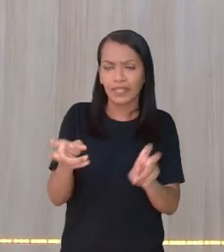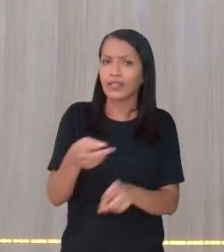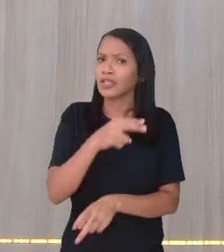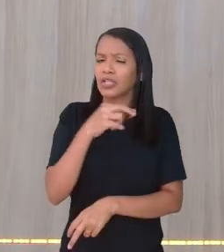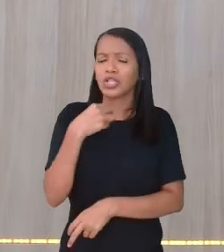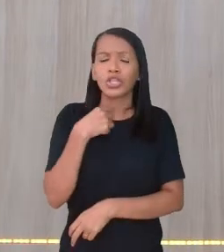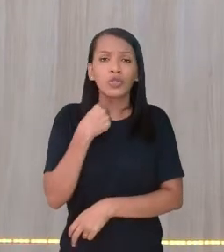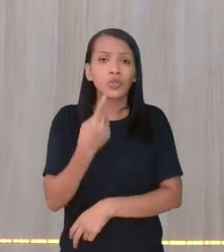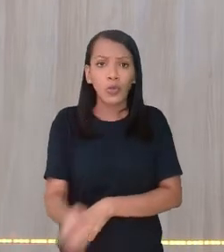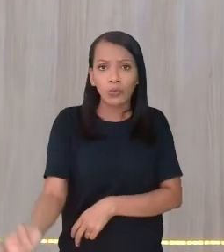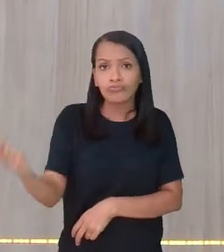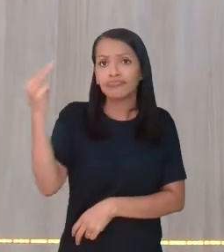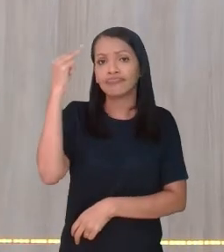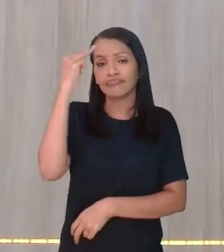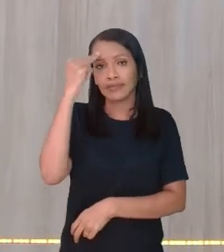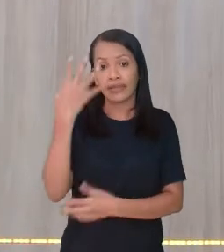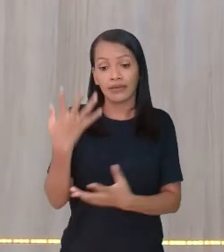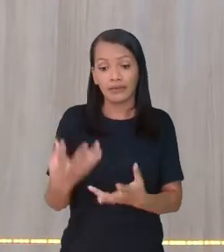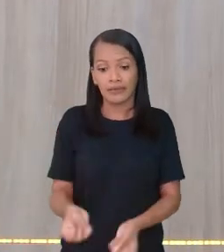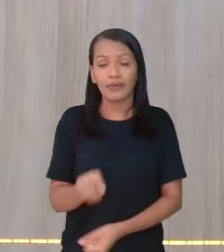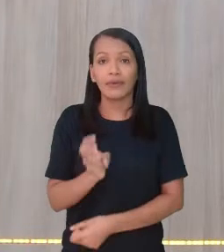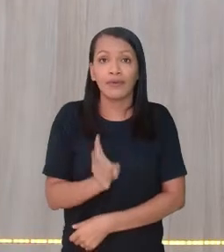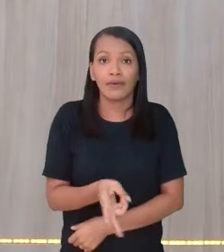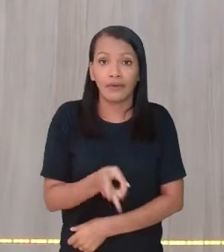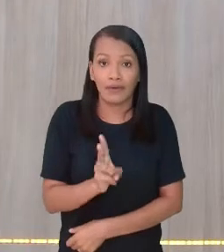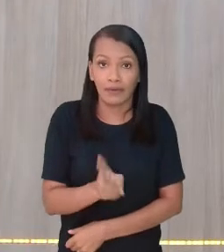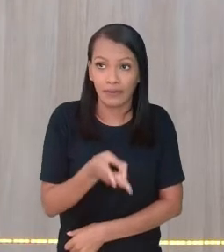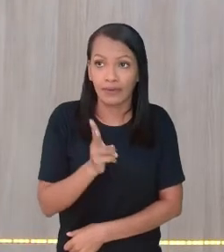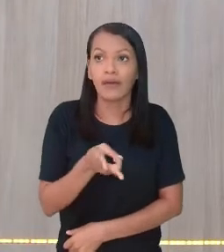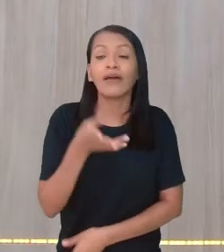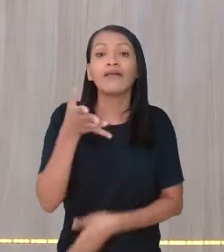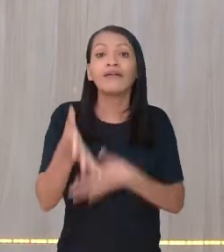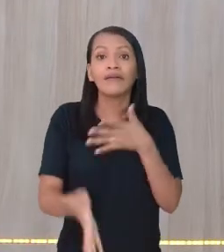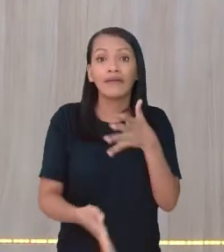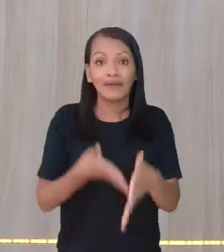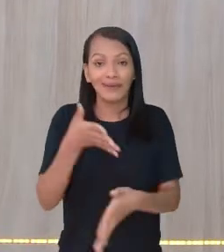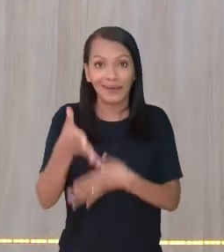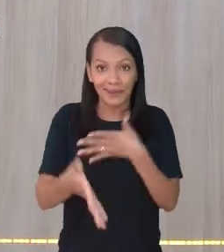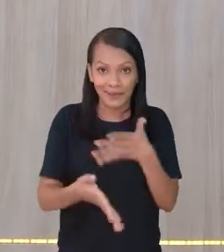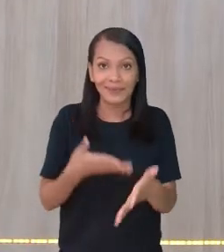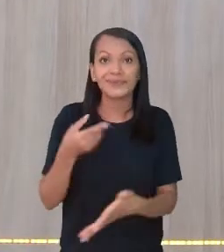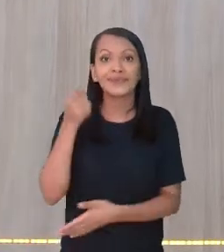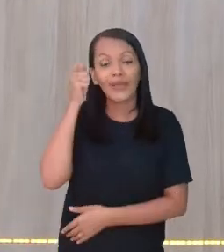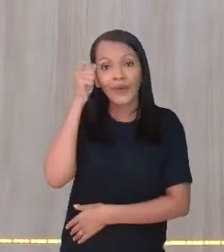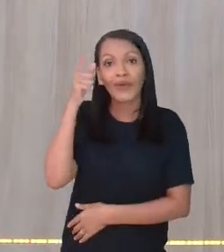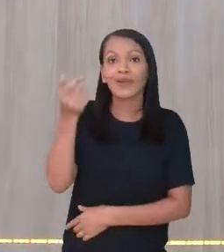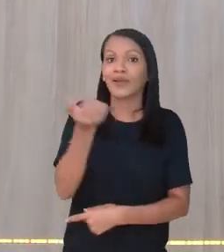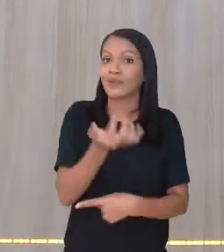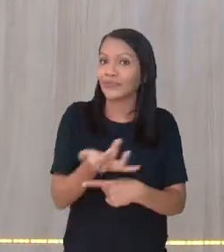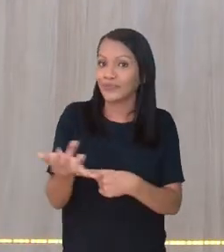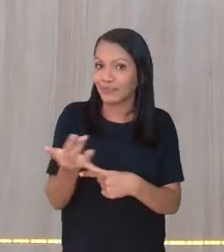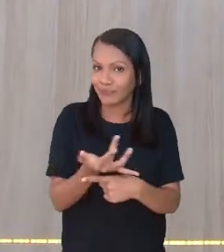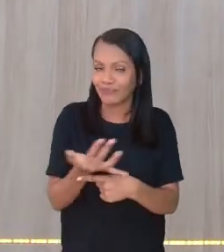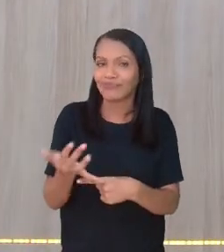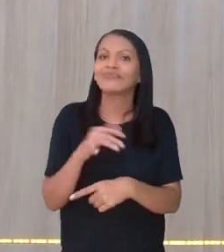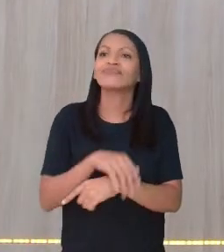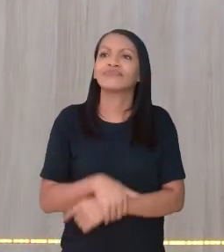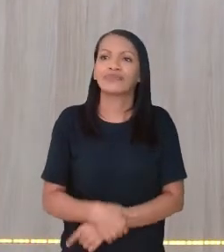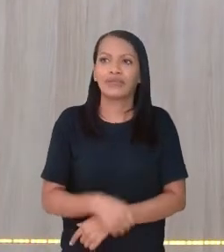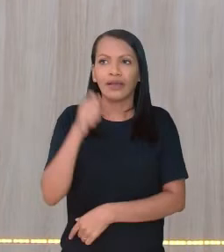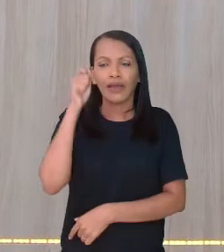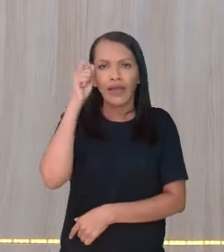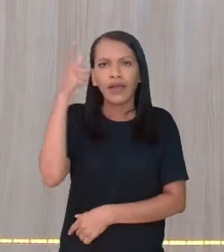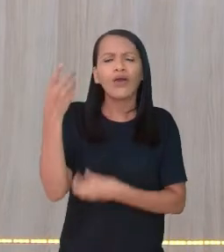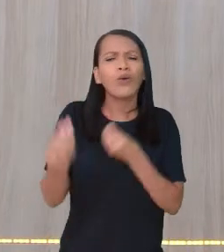beleza? Então vamos continuar a nossa aula de hoje falando aí sobre a ideia de fração, tá? A ideia